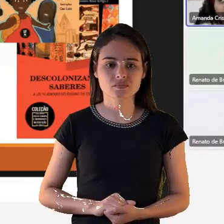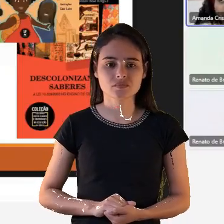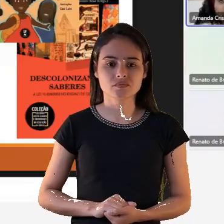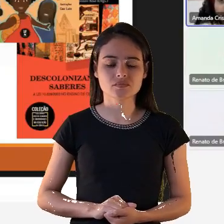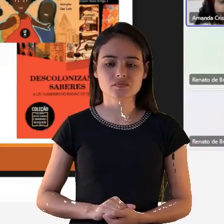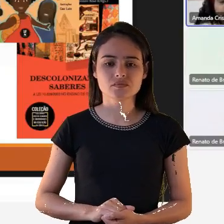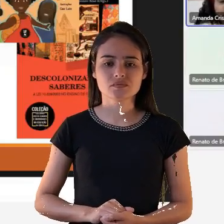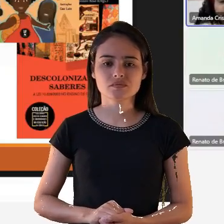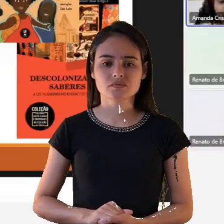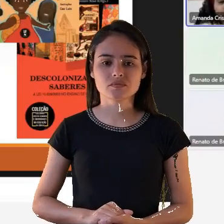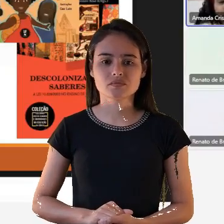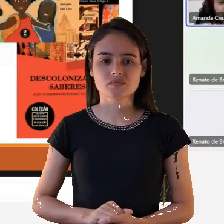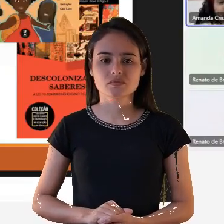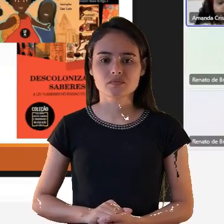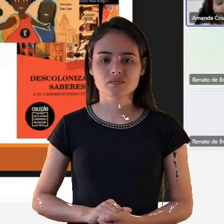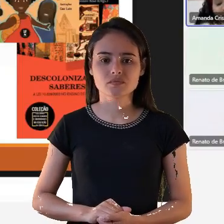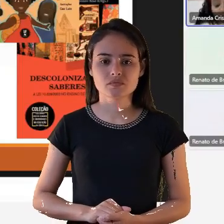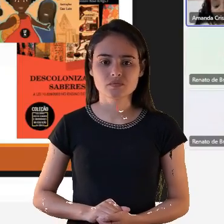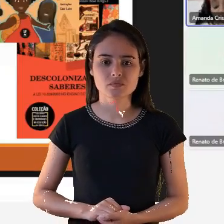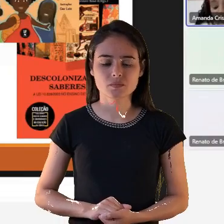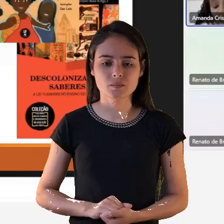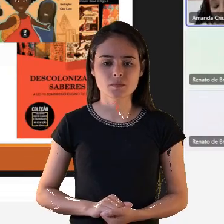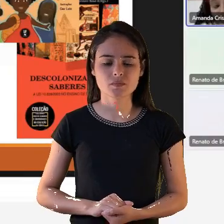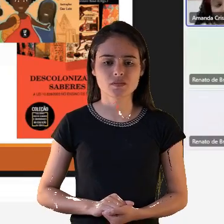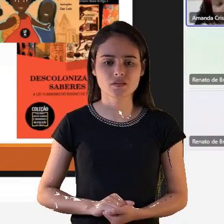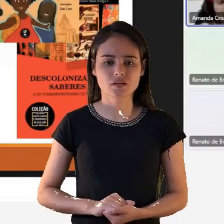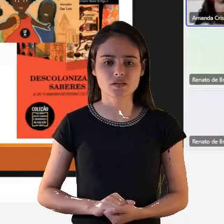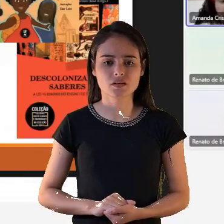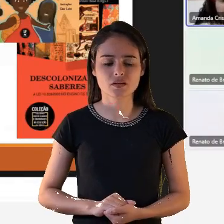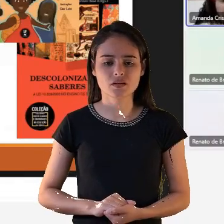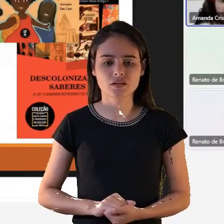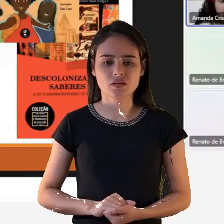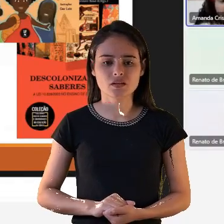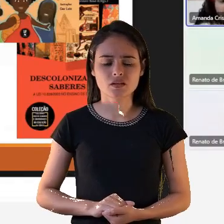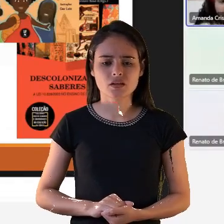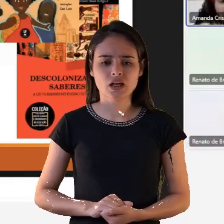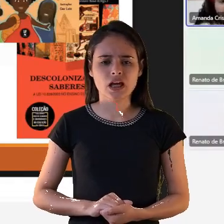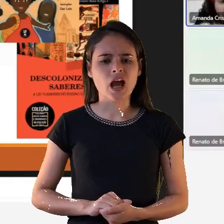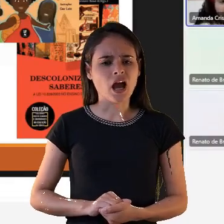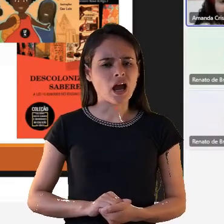naquele programa da Cissa Guimarães, esqueci o nome daquele programa.